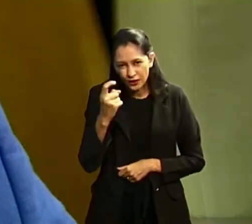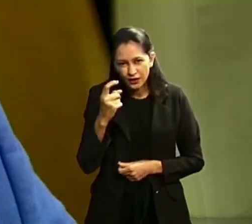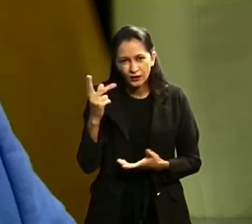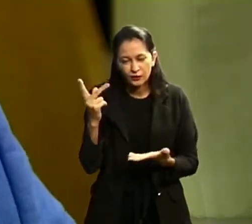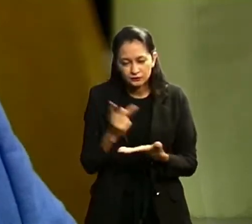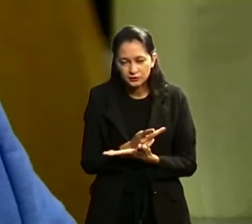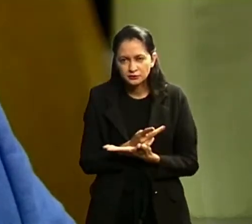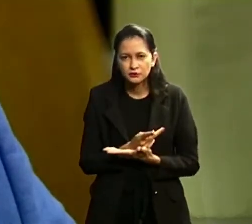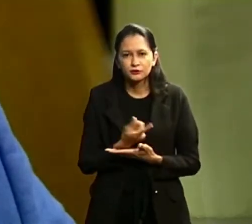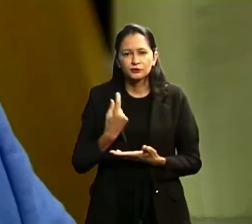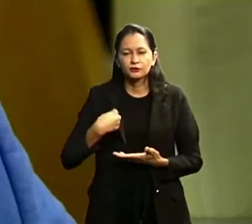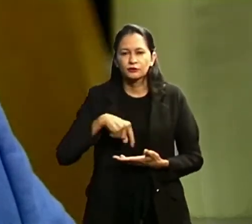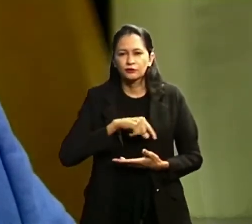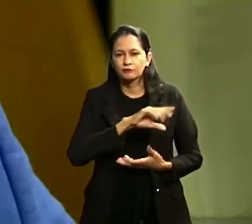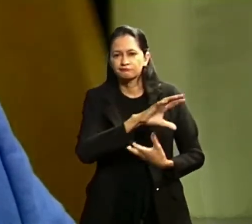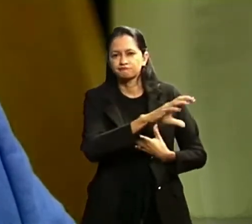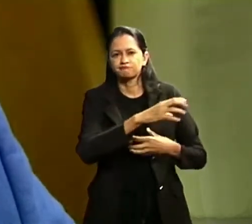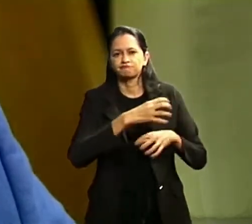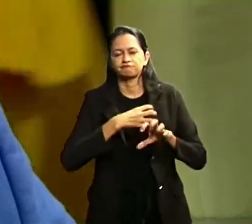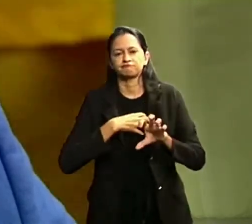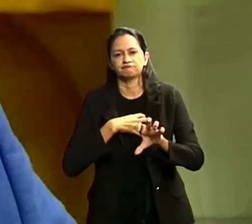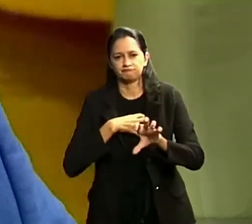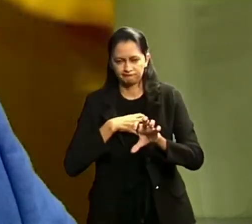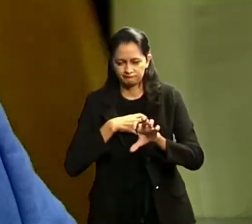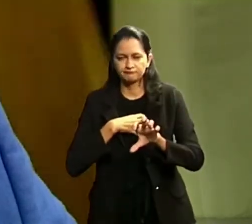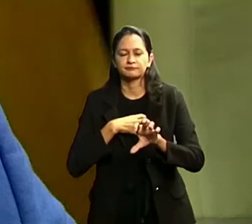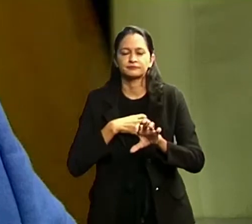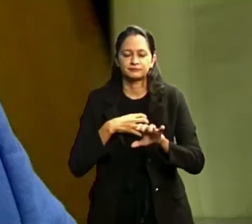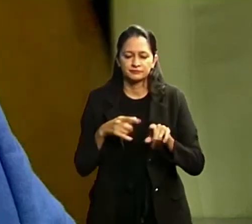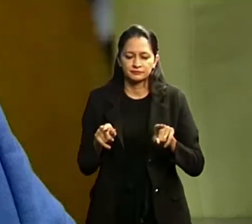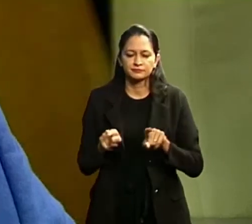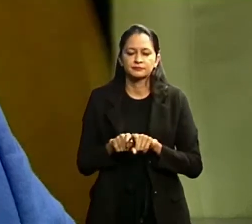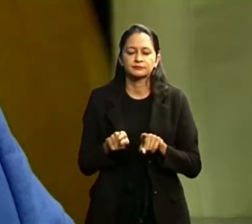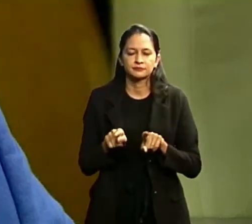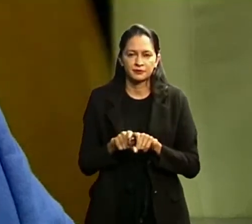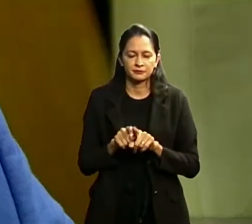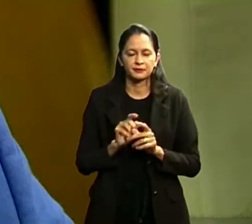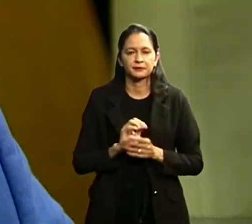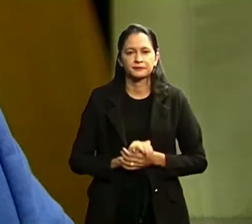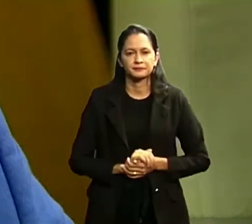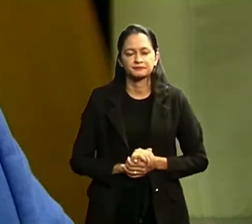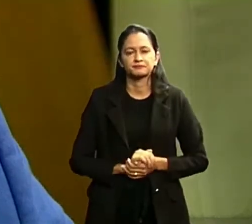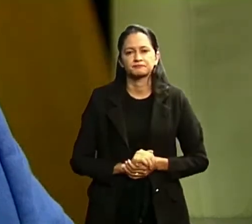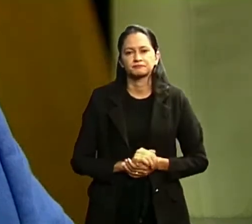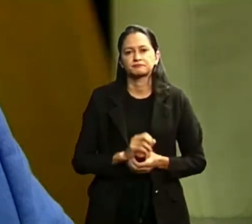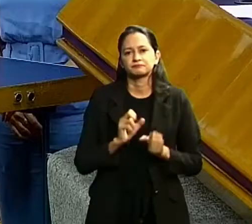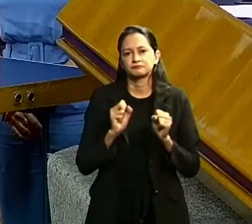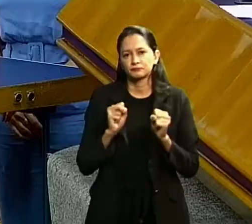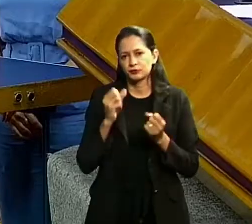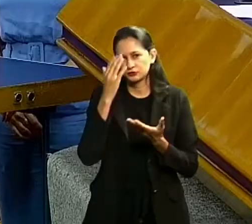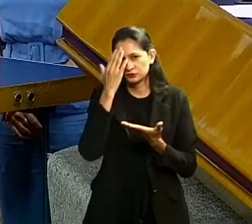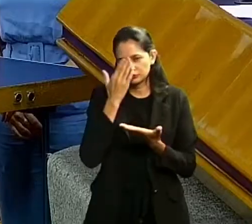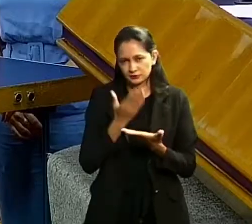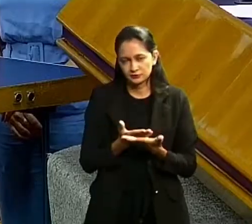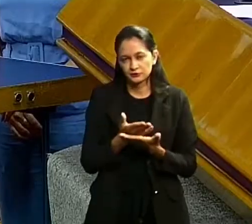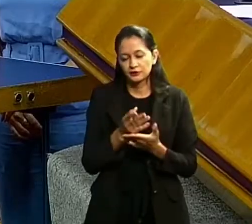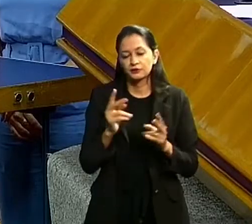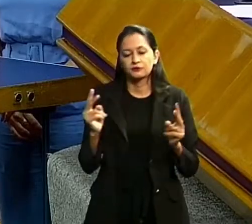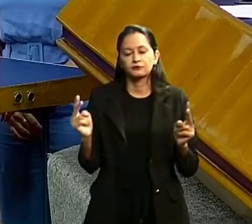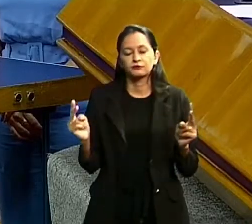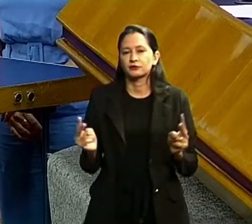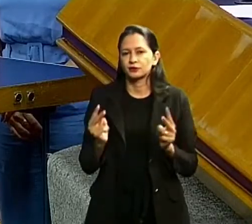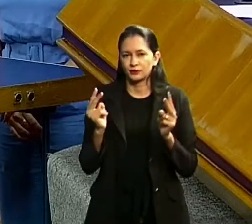sofreu, todos nós sentimos ela junto da senhora e sofremos também a mesma dor. Pode ter certeza que a sua vitória nessa ação